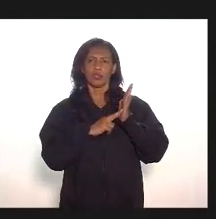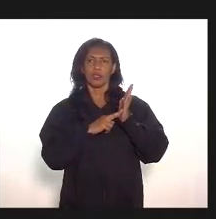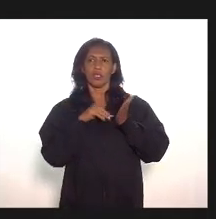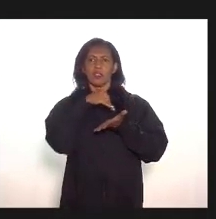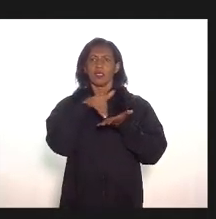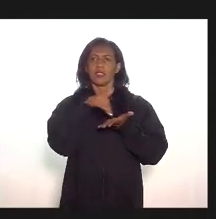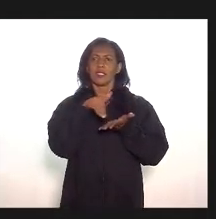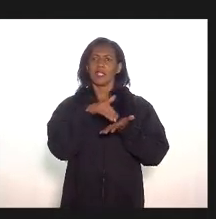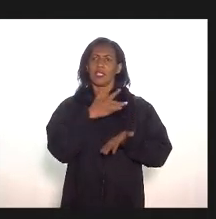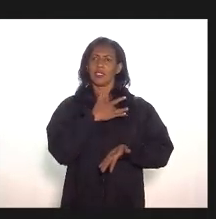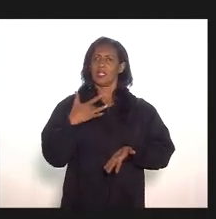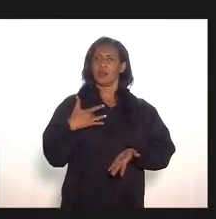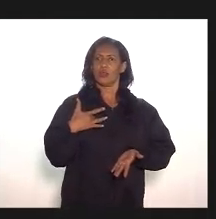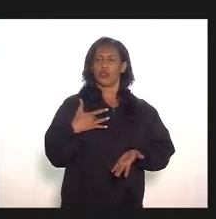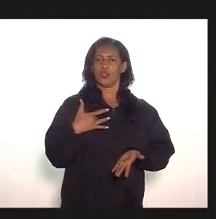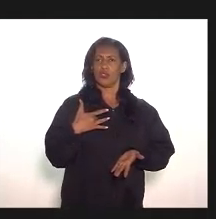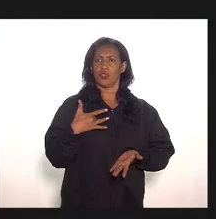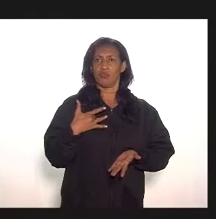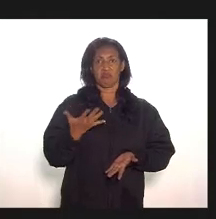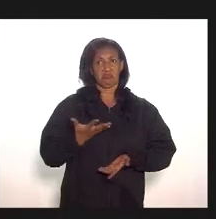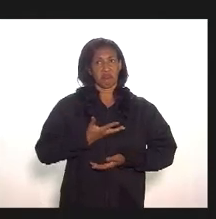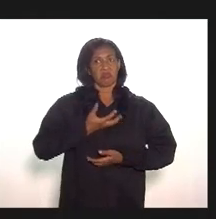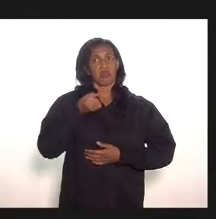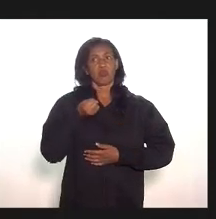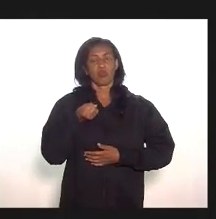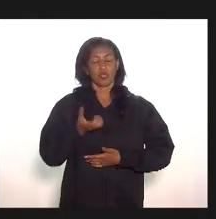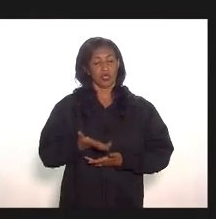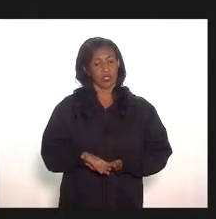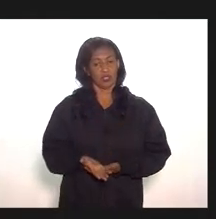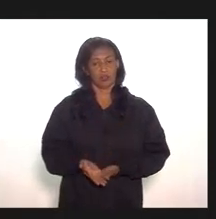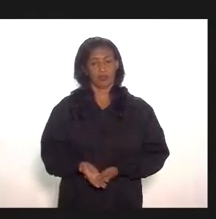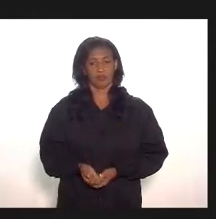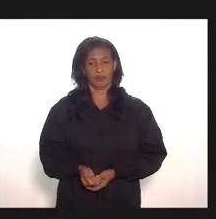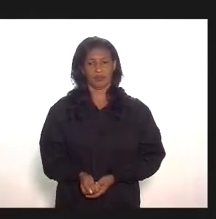Secretaria de Saúde. Então, me assusta esse tipo de